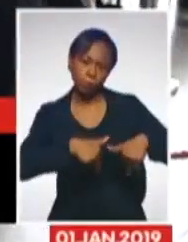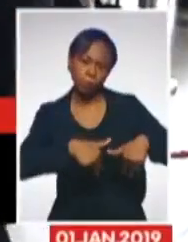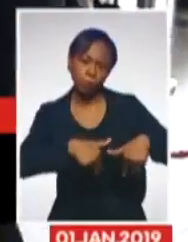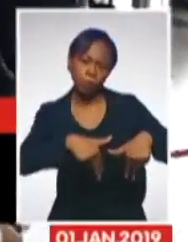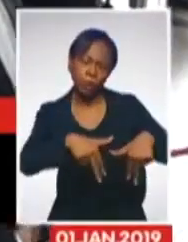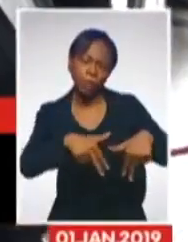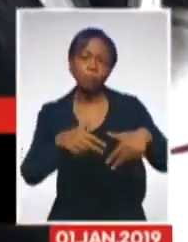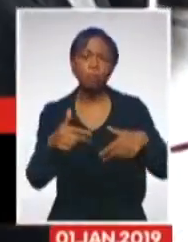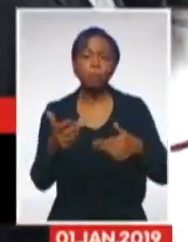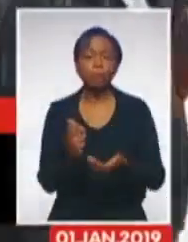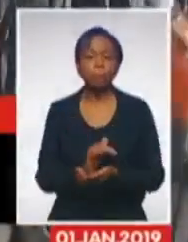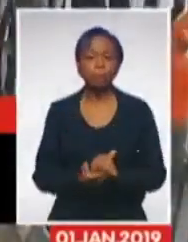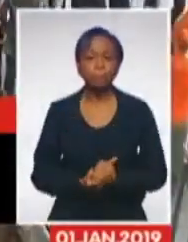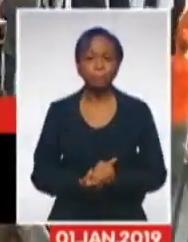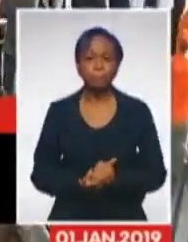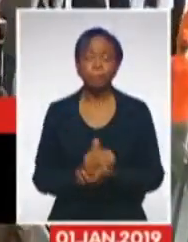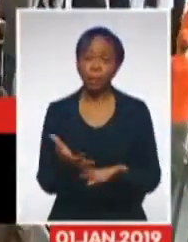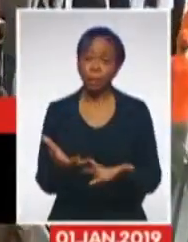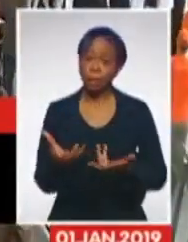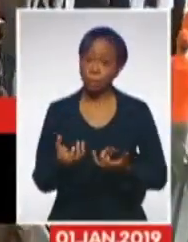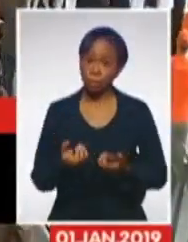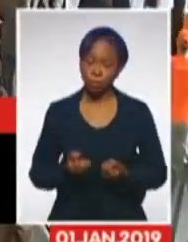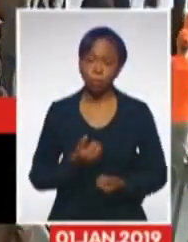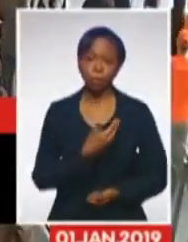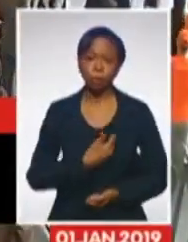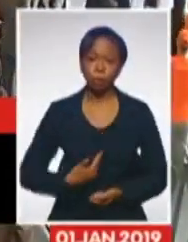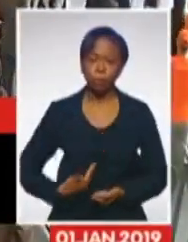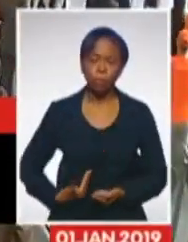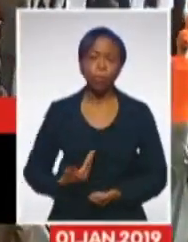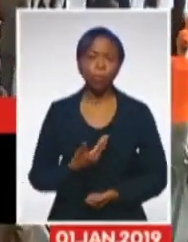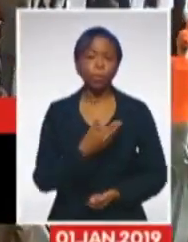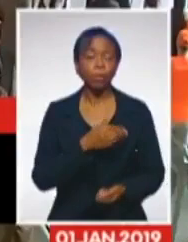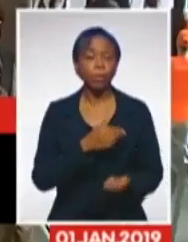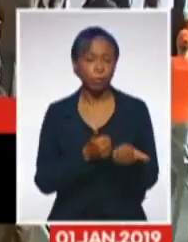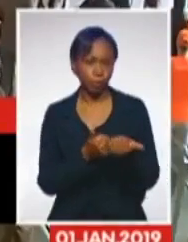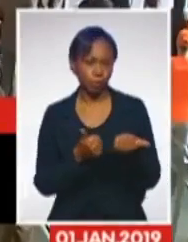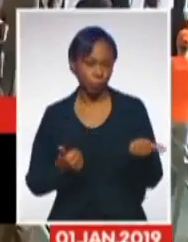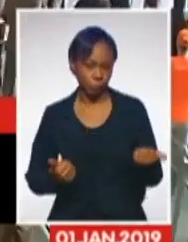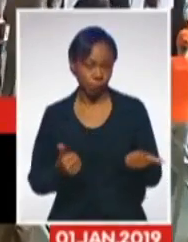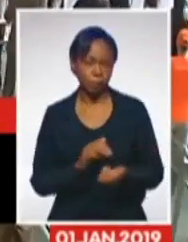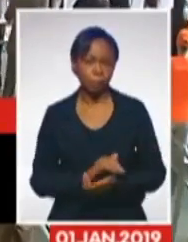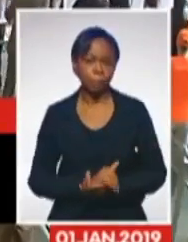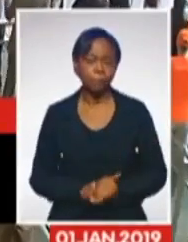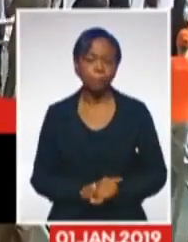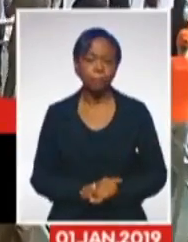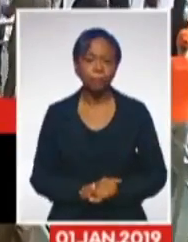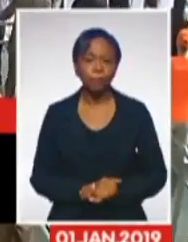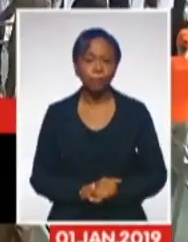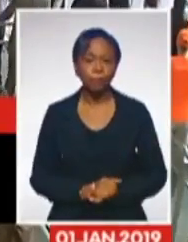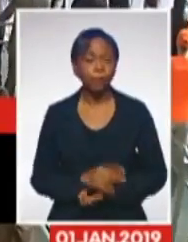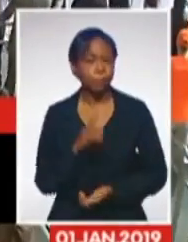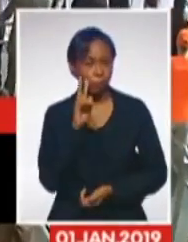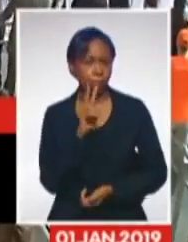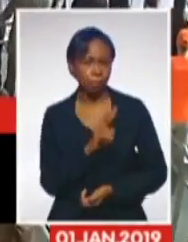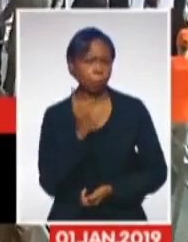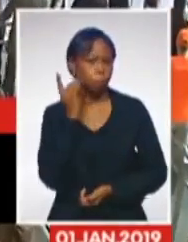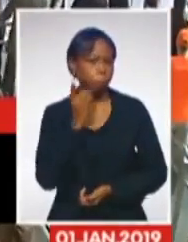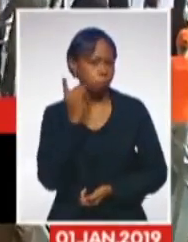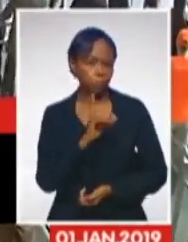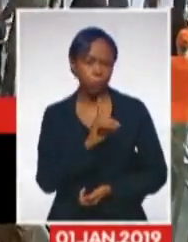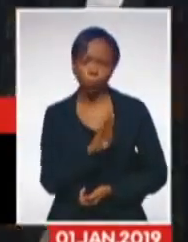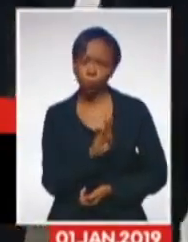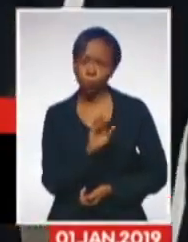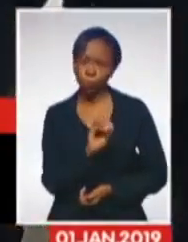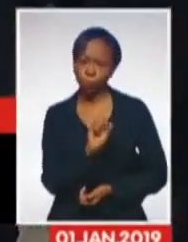para receber o governador e o vice. A gente tem também o deputado Bosco ali na composição, Gil